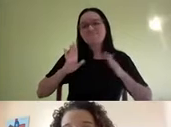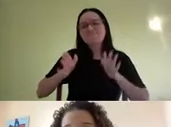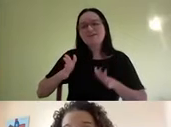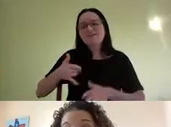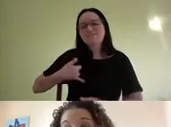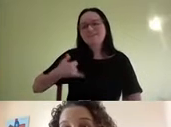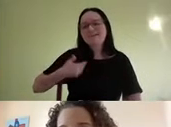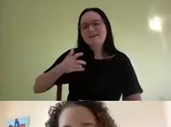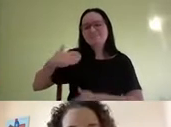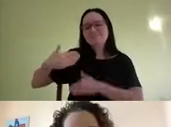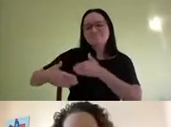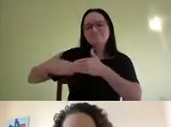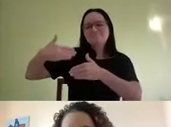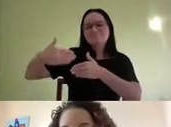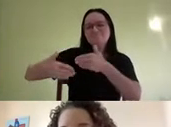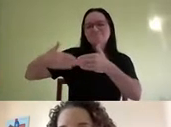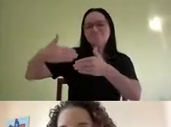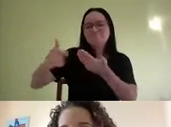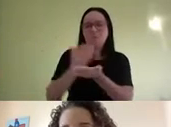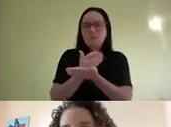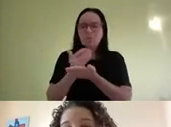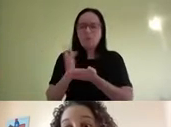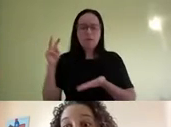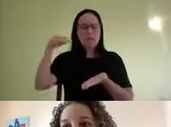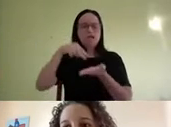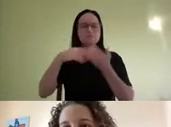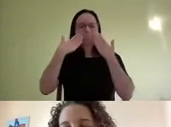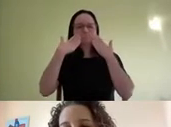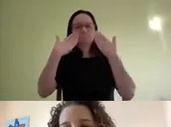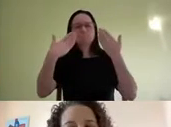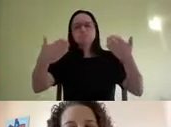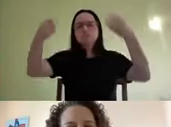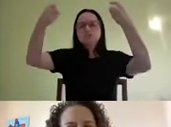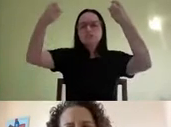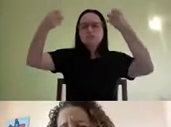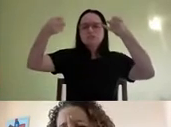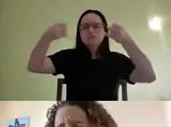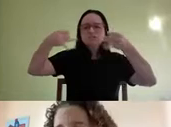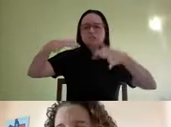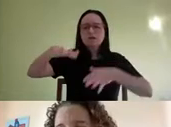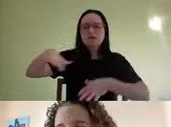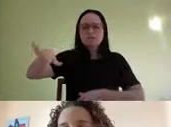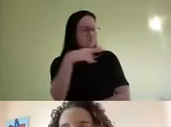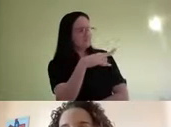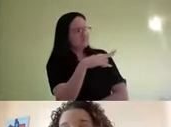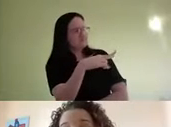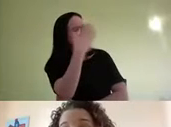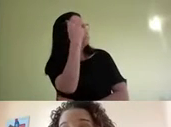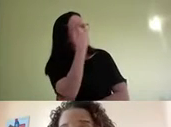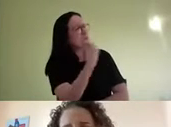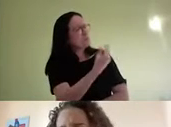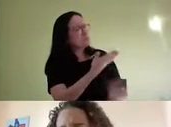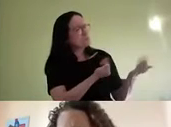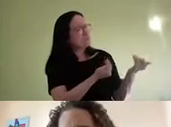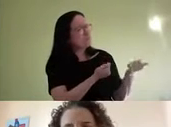gente se expor, estar na frente de muita gente explicando algo que a pessoa olha para você, mas como você sabe isso? Então, o